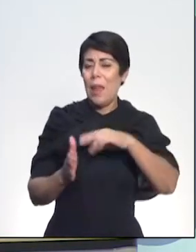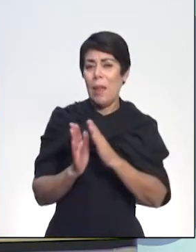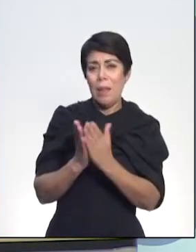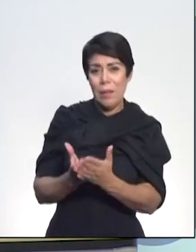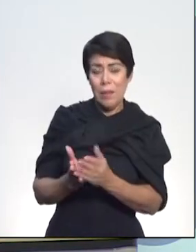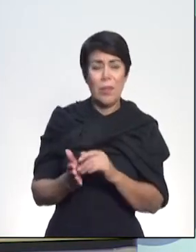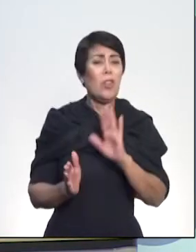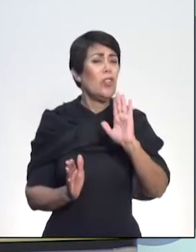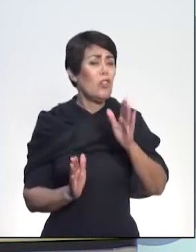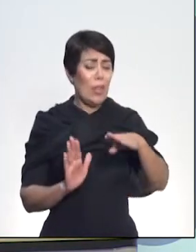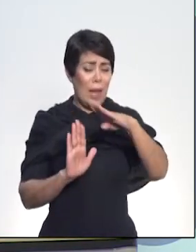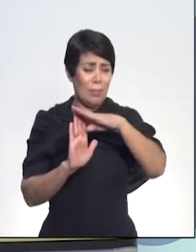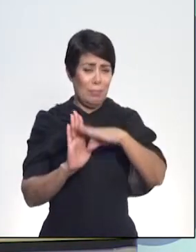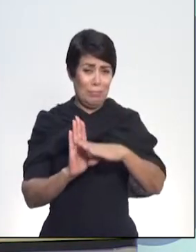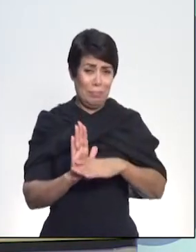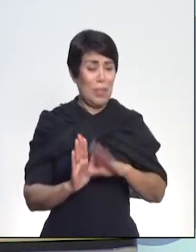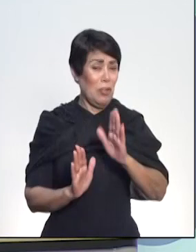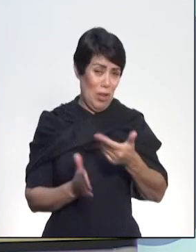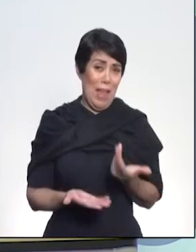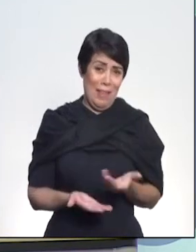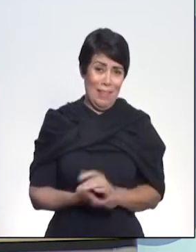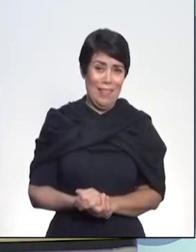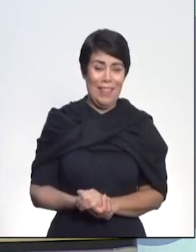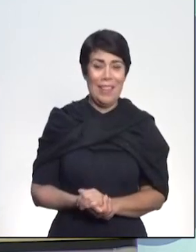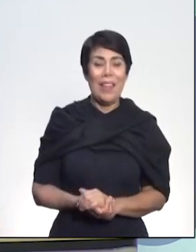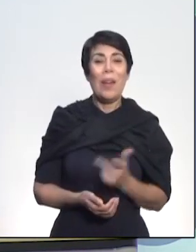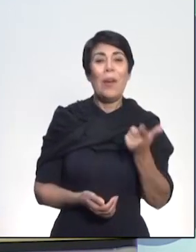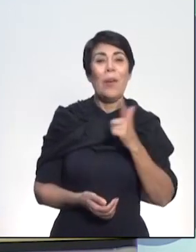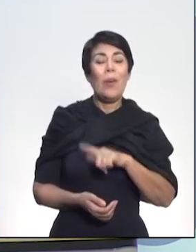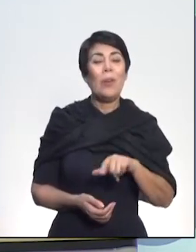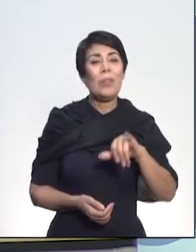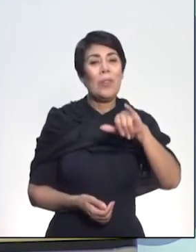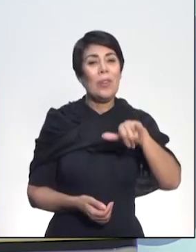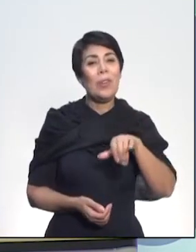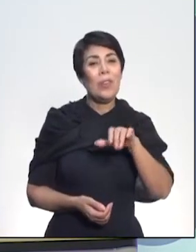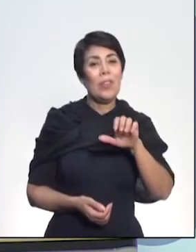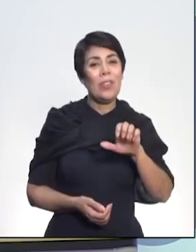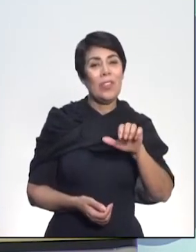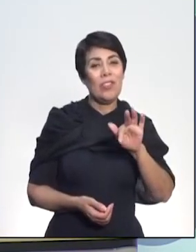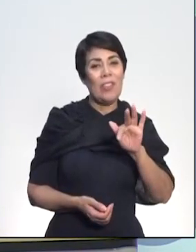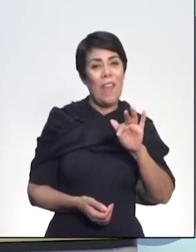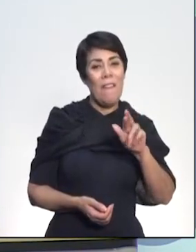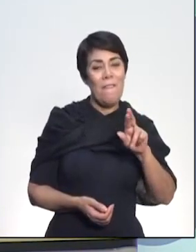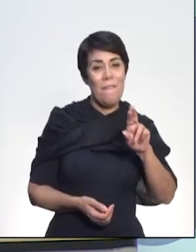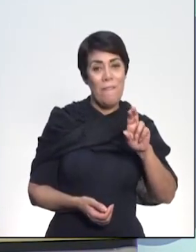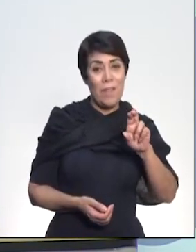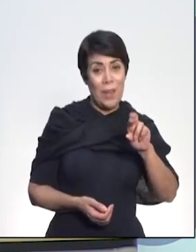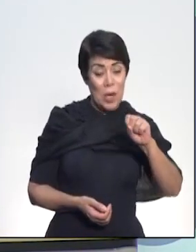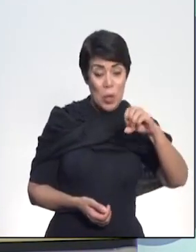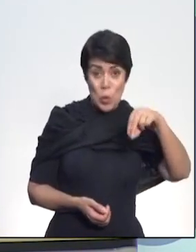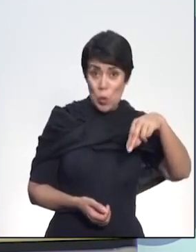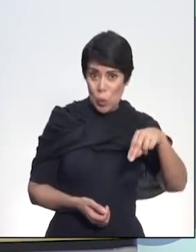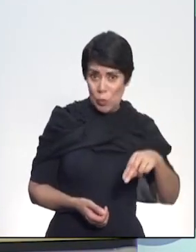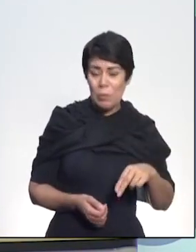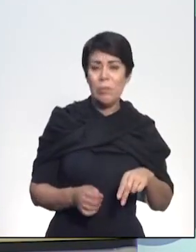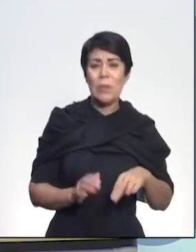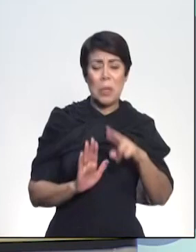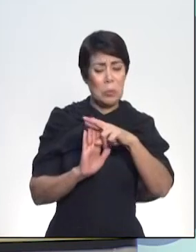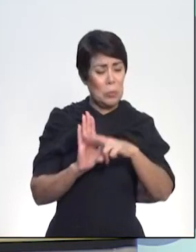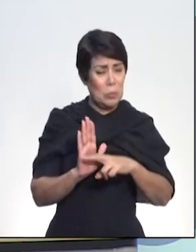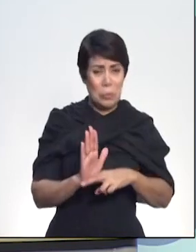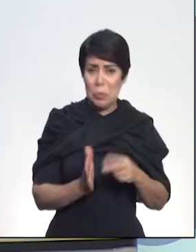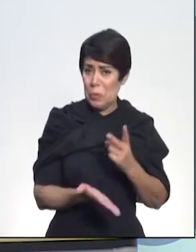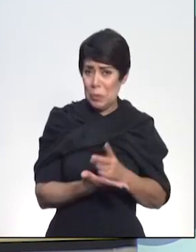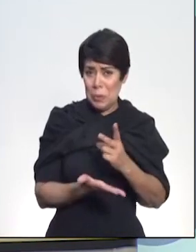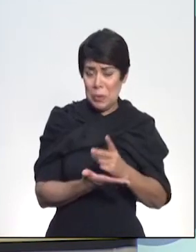né? Manhã, tarde, noite. O Jefferson tem a mesma rotina há bastante tempo, isso facilita. Quando a